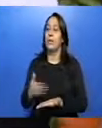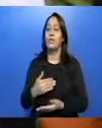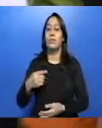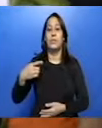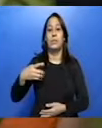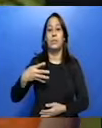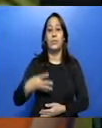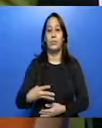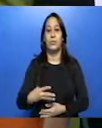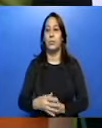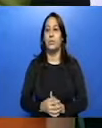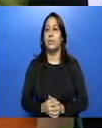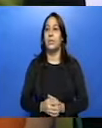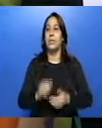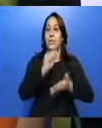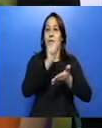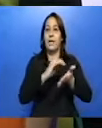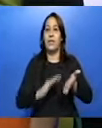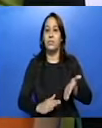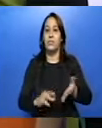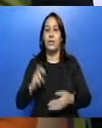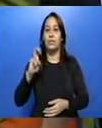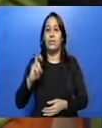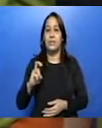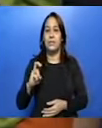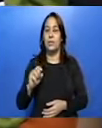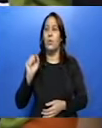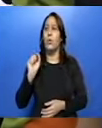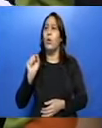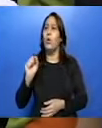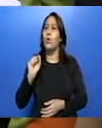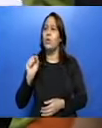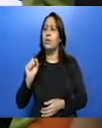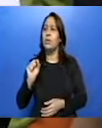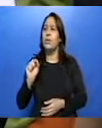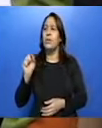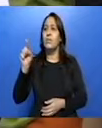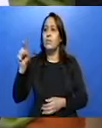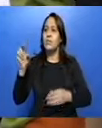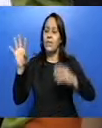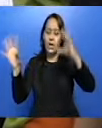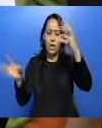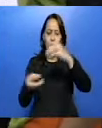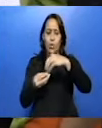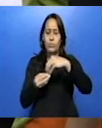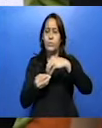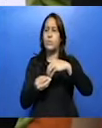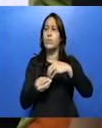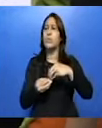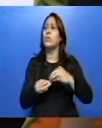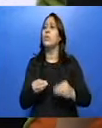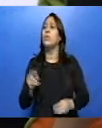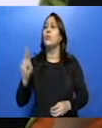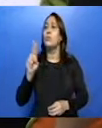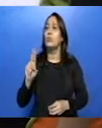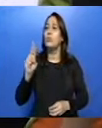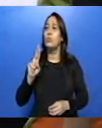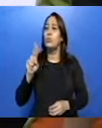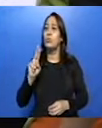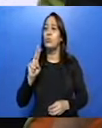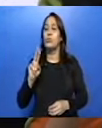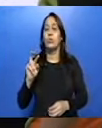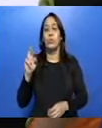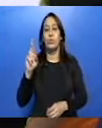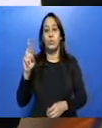ainda, atividade 5. O que você conclui sobre o uso